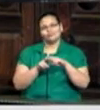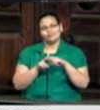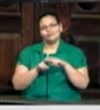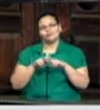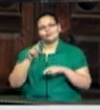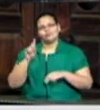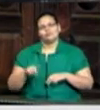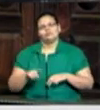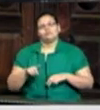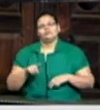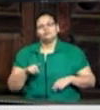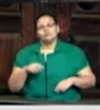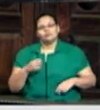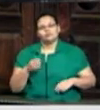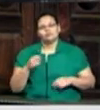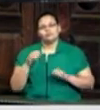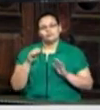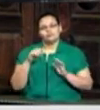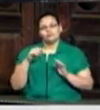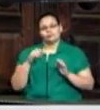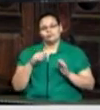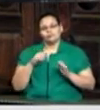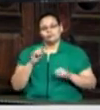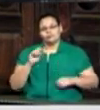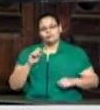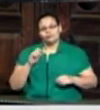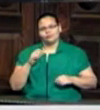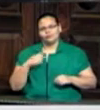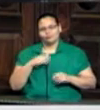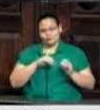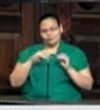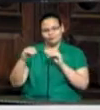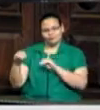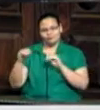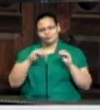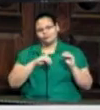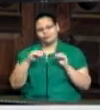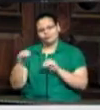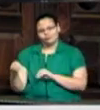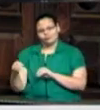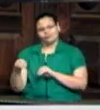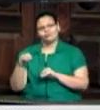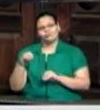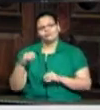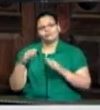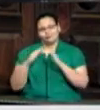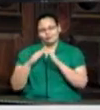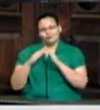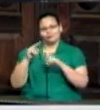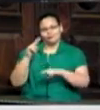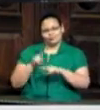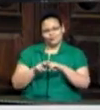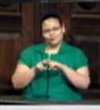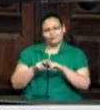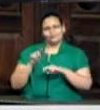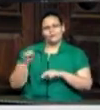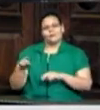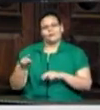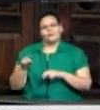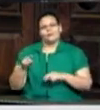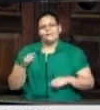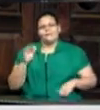regime disciplinar diferenciado, e migram, são encaminhados ao presídio de segurança máxima,